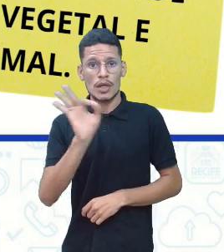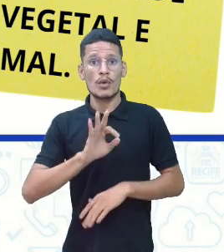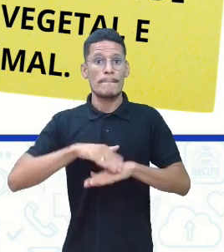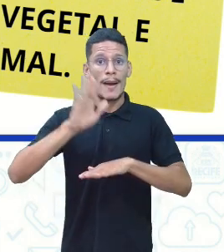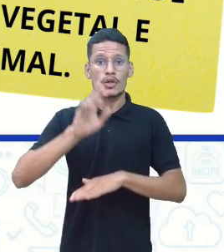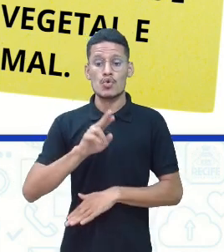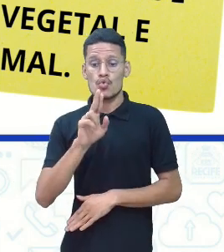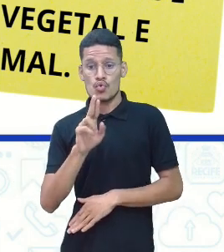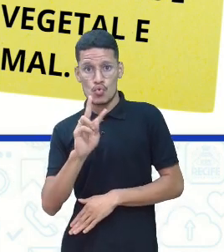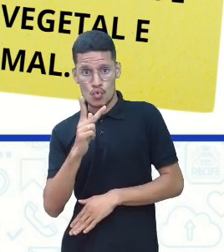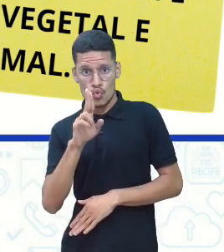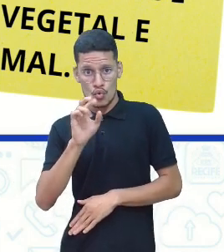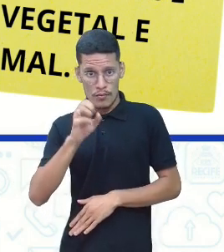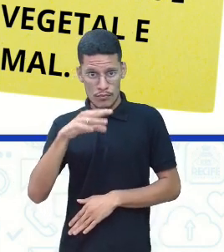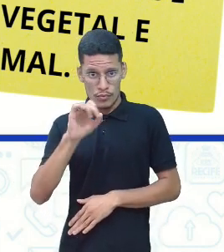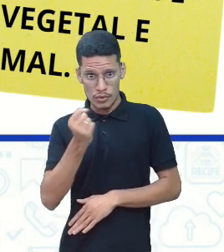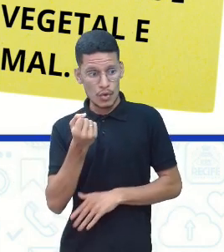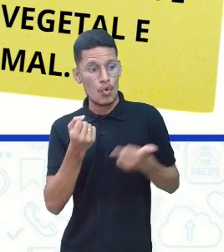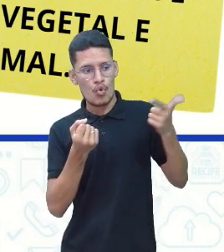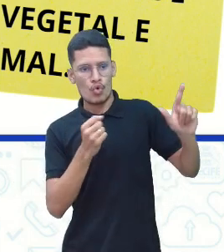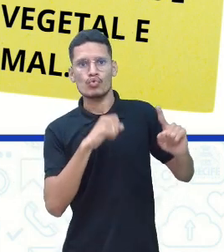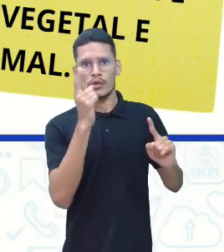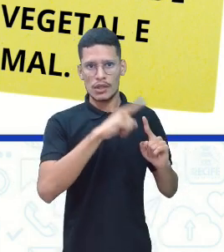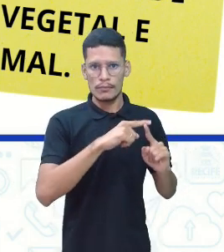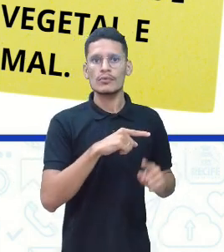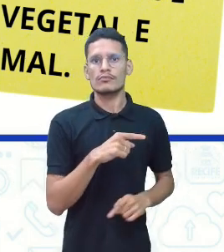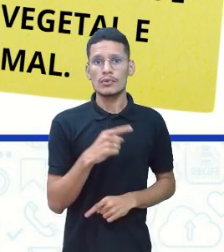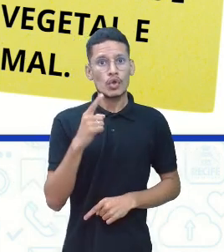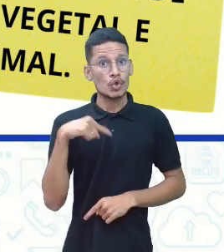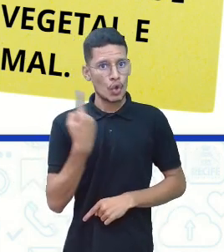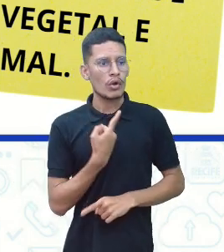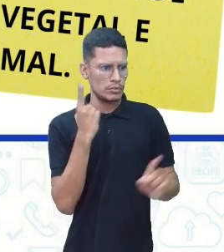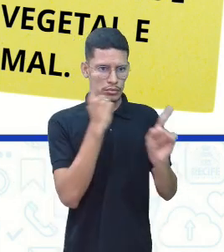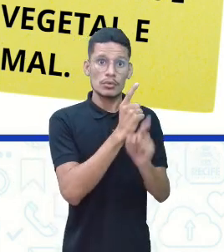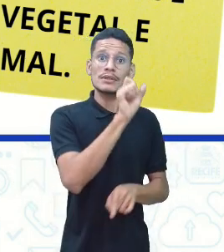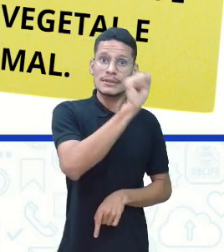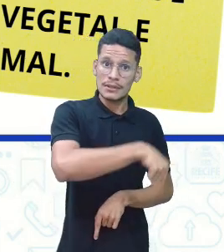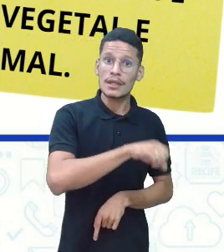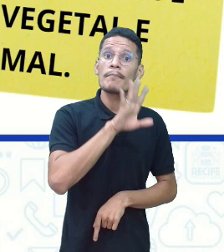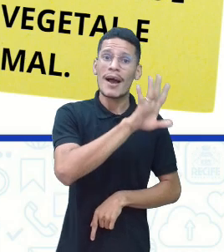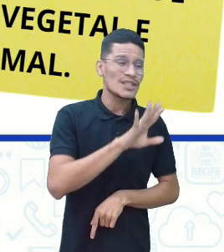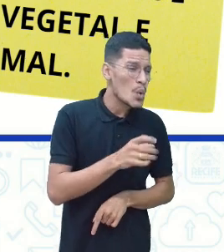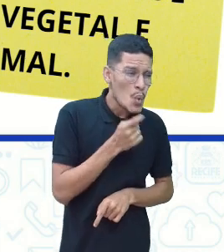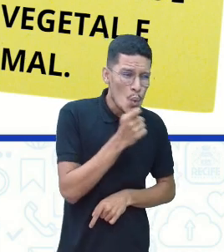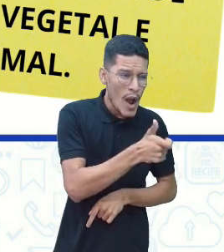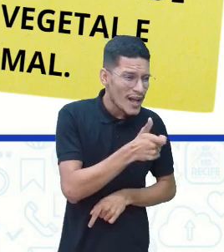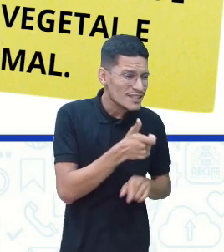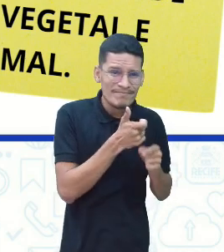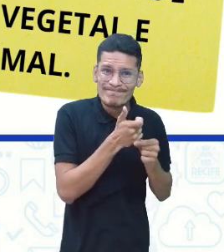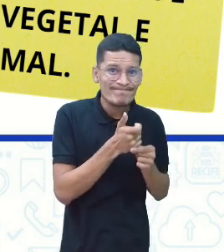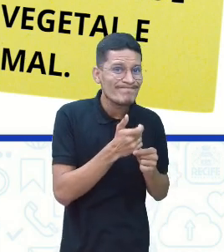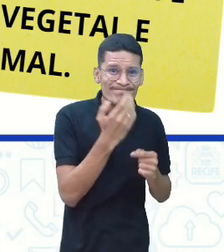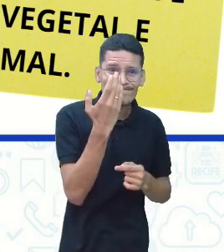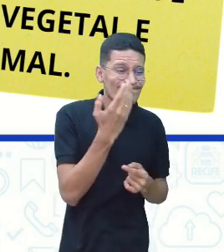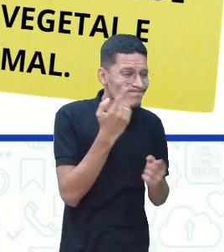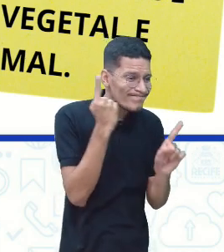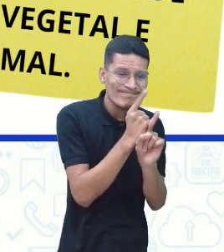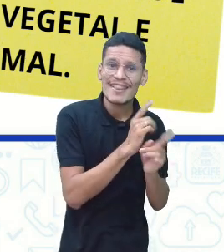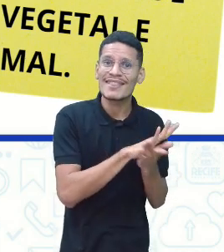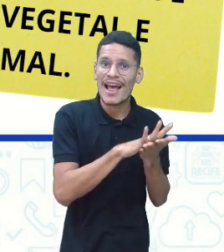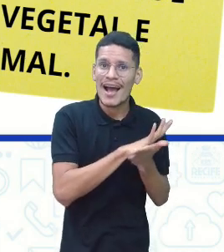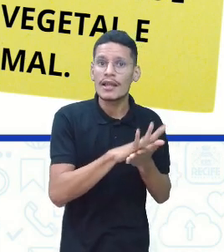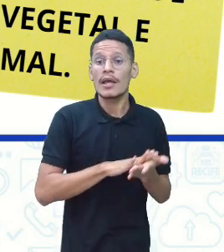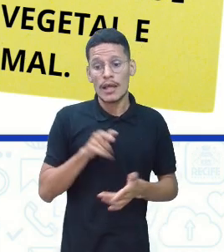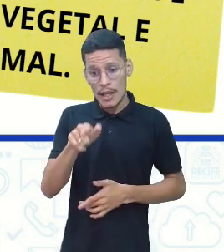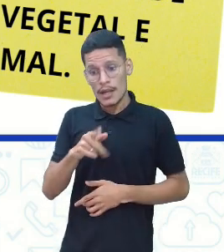de humus que os outros solos. A gente vai encontrar um pouco de humus no outro solo, mas é quase imperceptível. E aí, ele é bastante